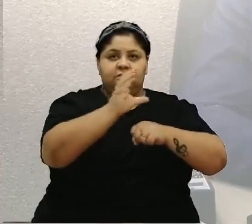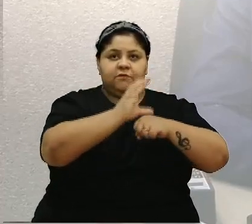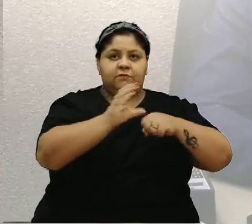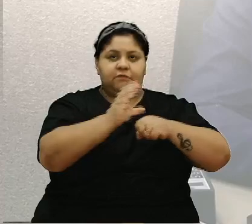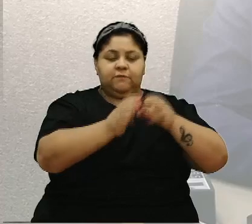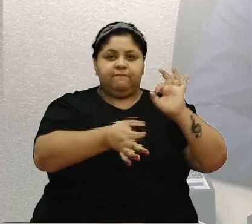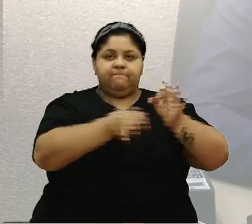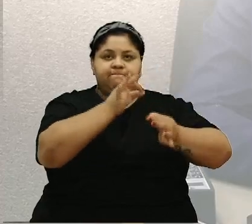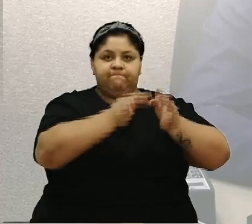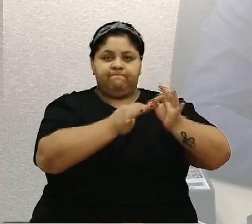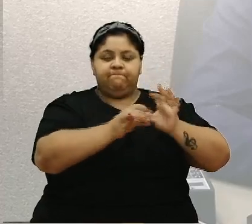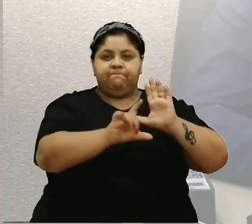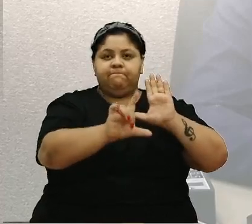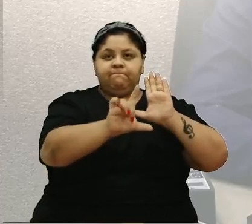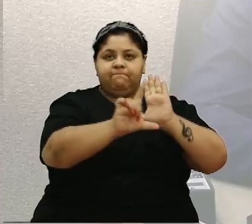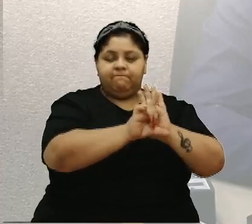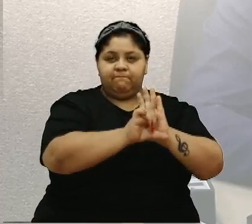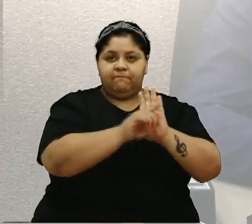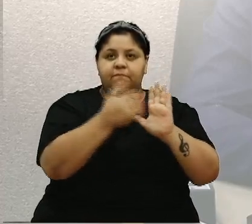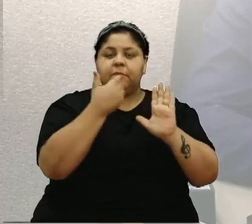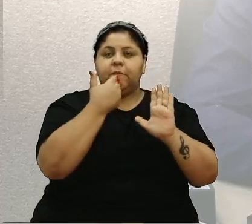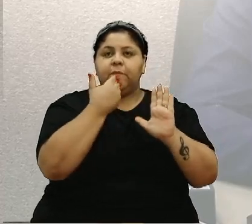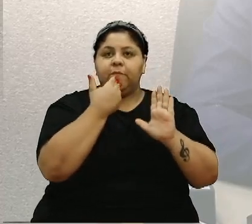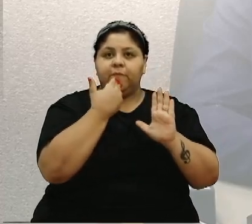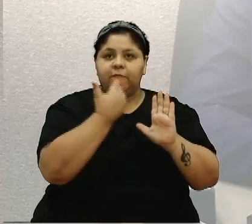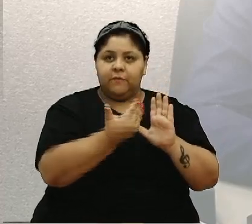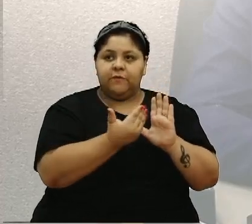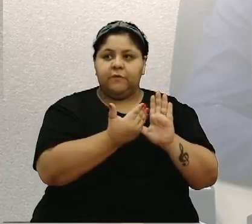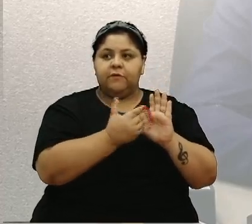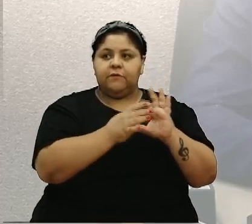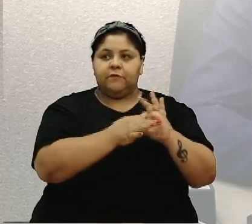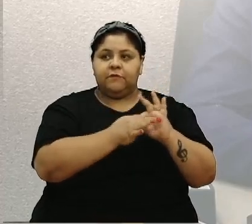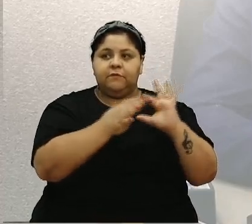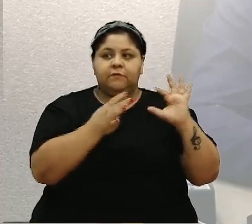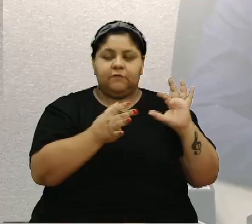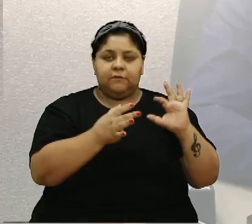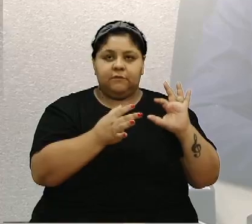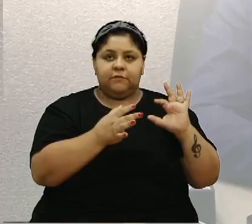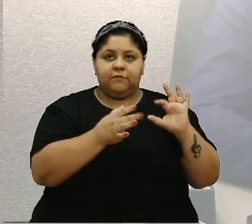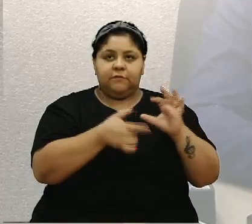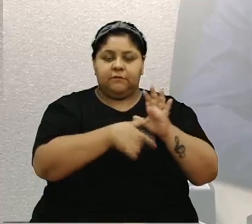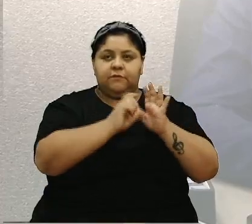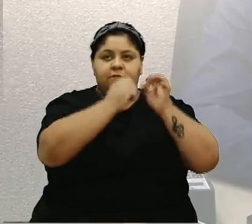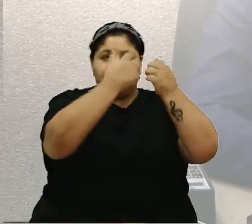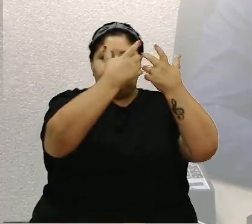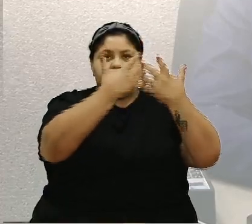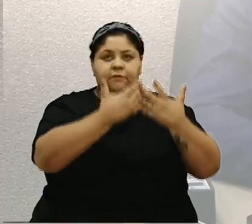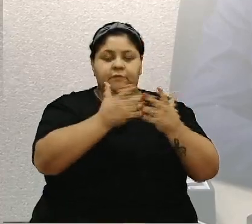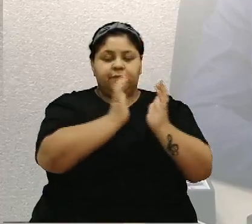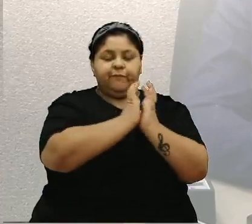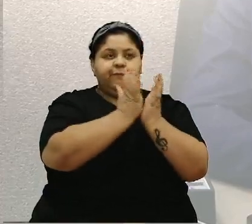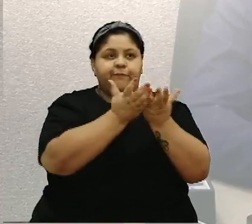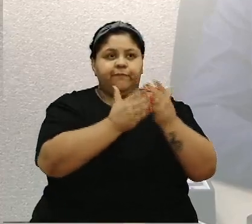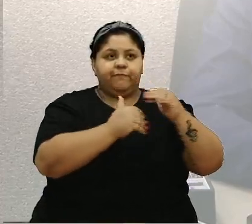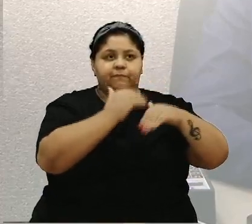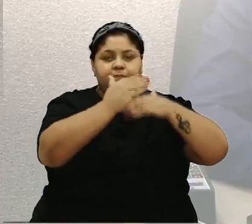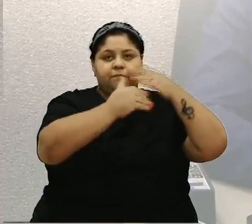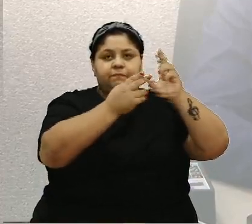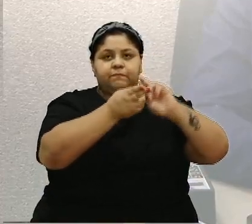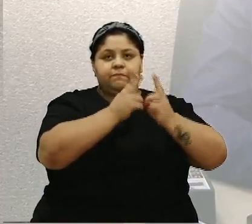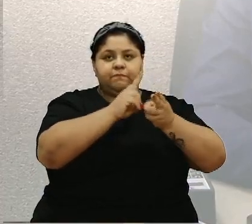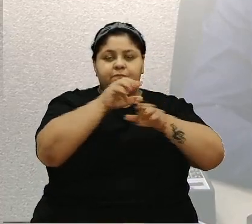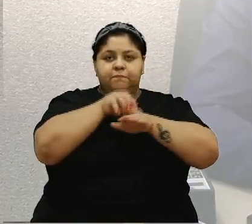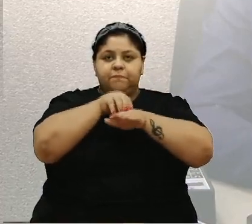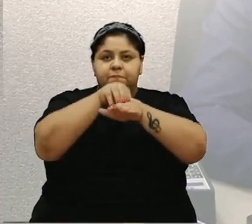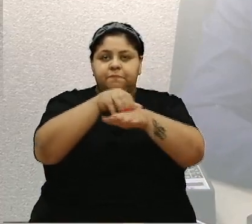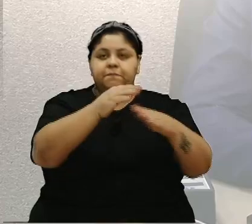Justiça e Legislação, a mesma manifestou-se pela sua legalidade. Ante o exposto, esta Comissão de Desenvolvimento Urbano, Transporte